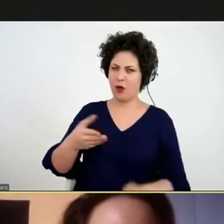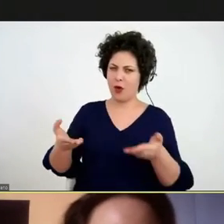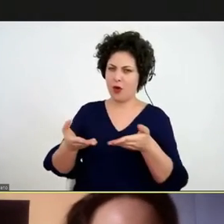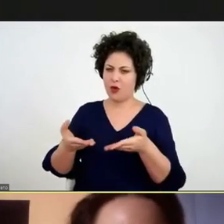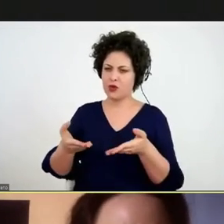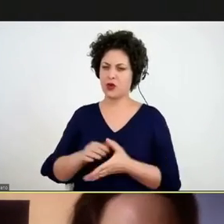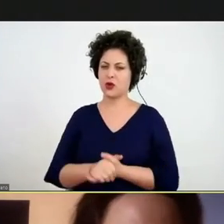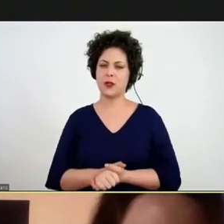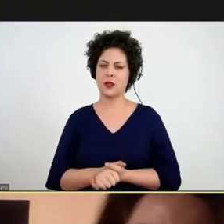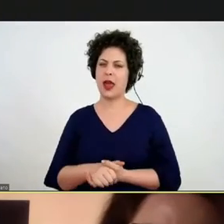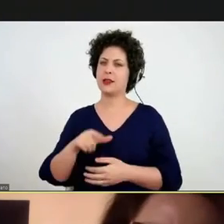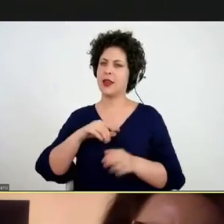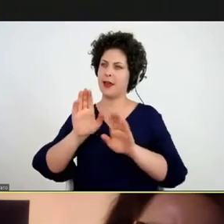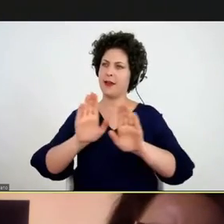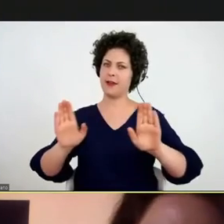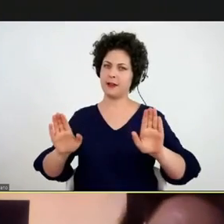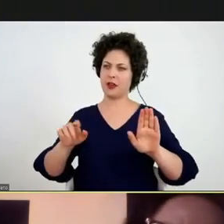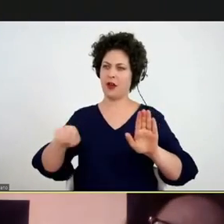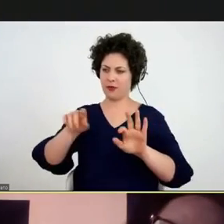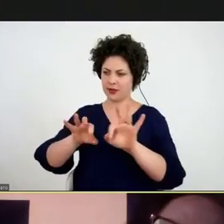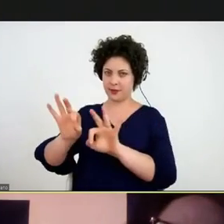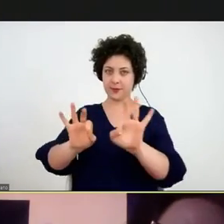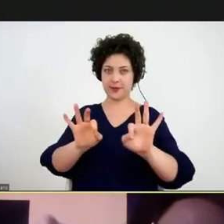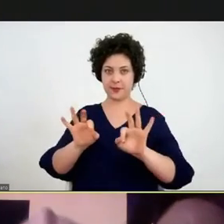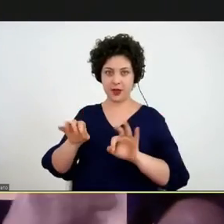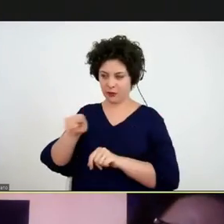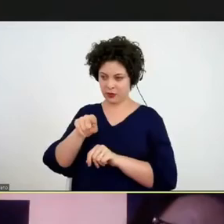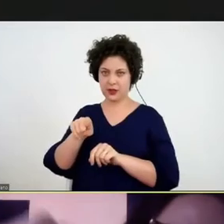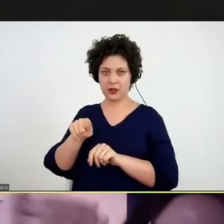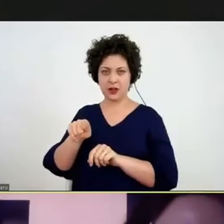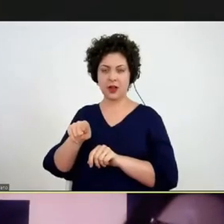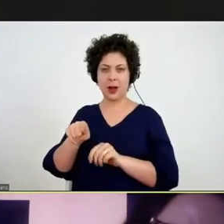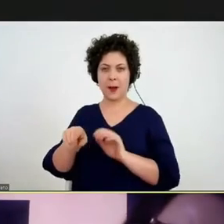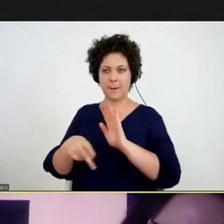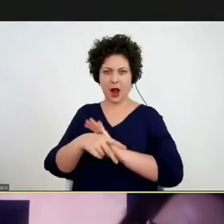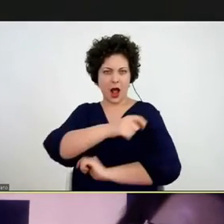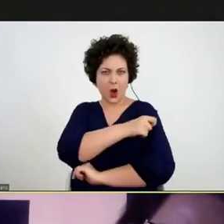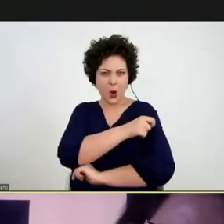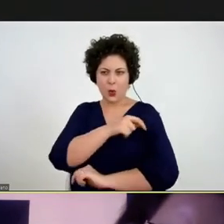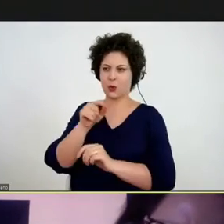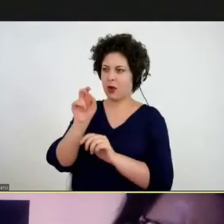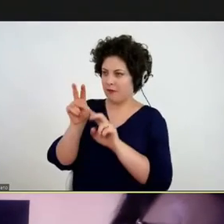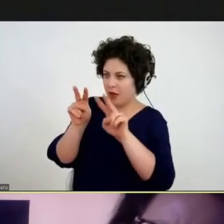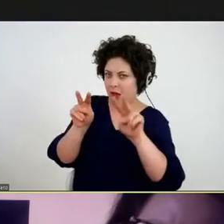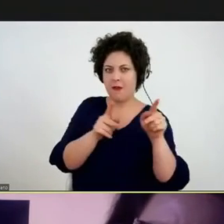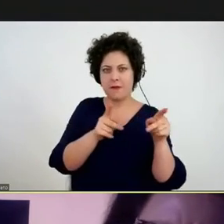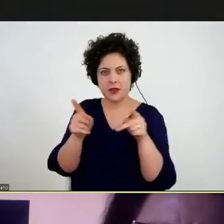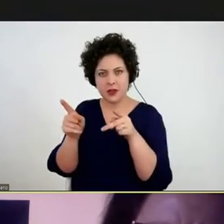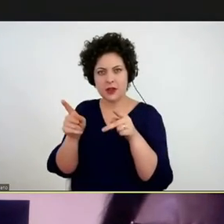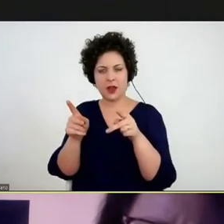têm exposições que vocês montam ali para o estudo dos alunos que vão para essa